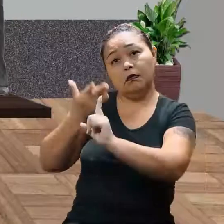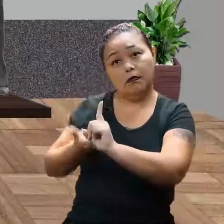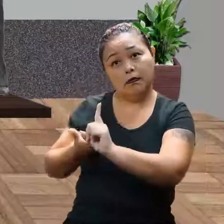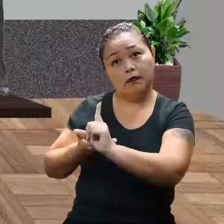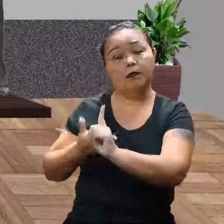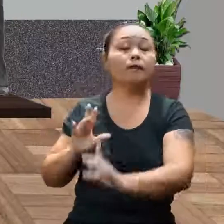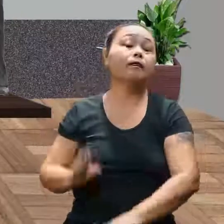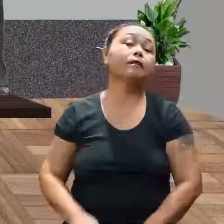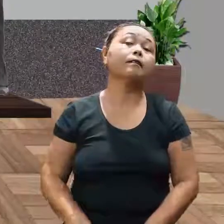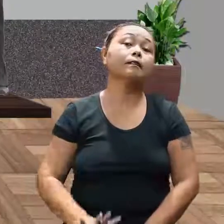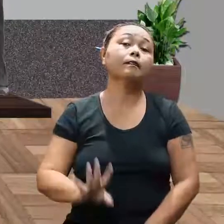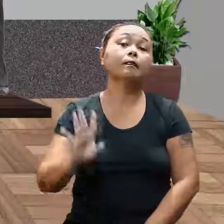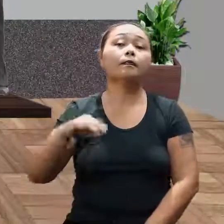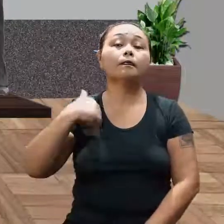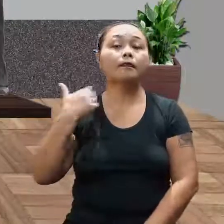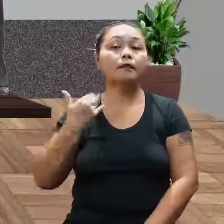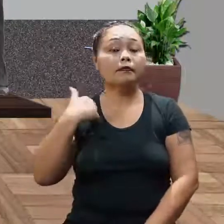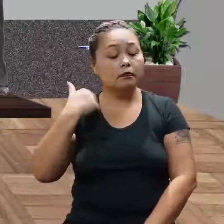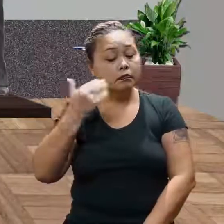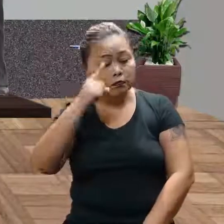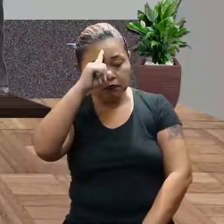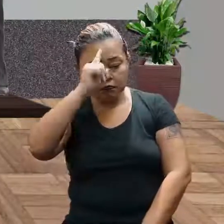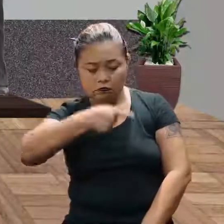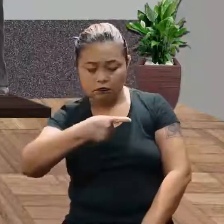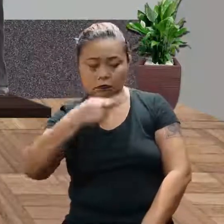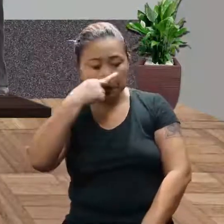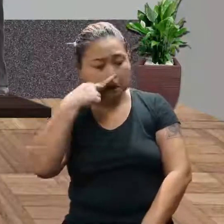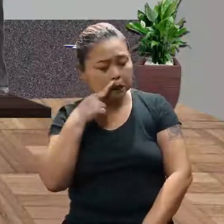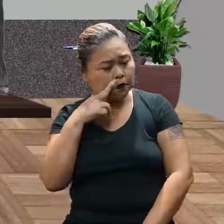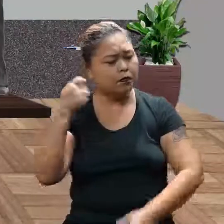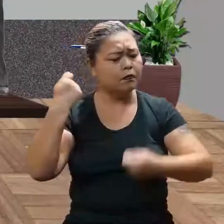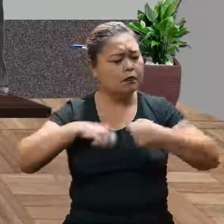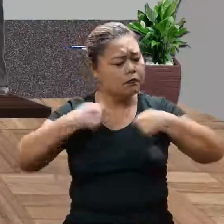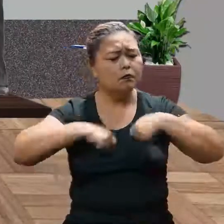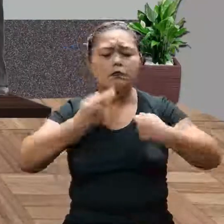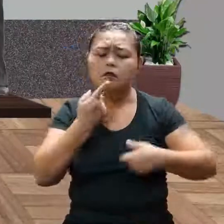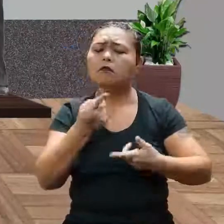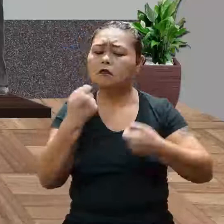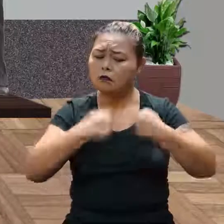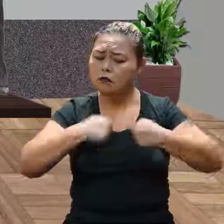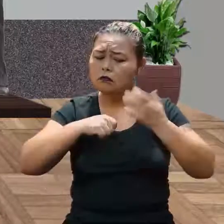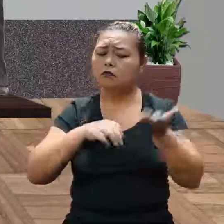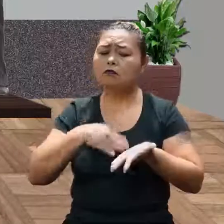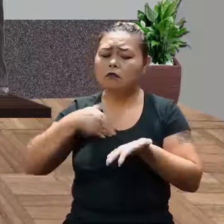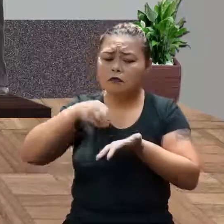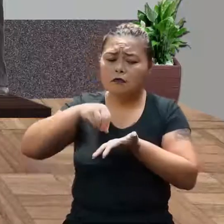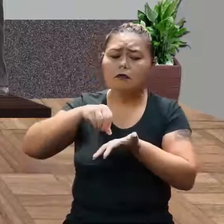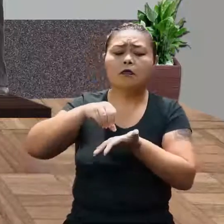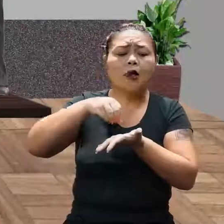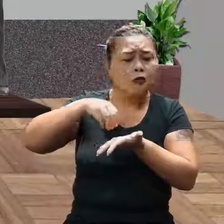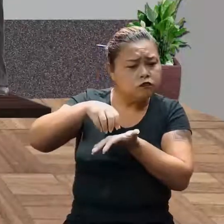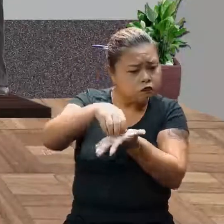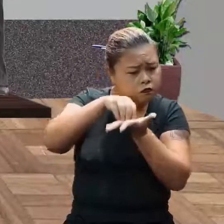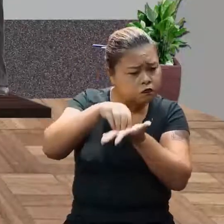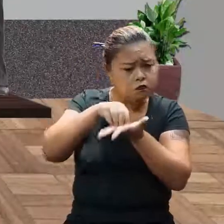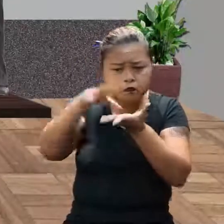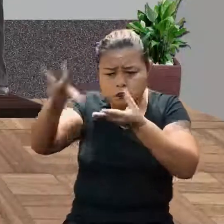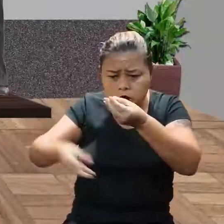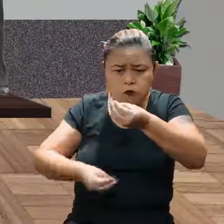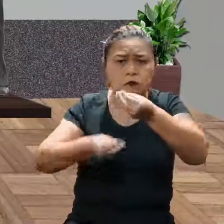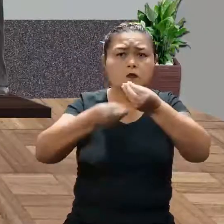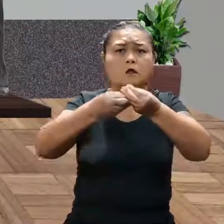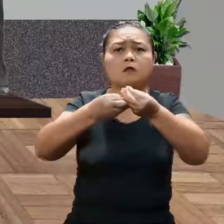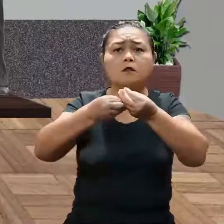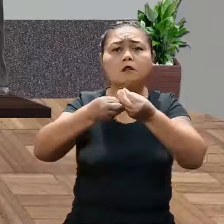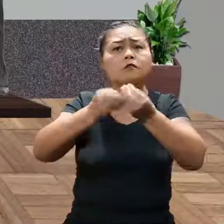E Afonso Pena, ele dava uma missão para Rondon. Ele disse, olha, eu preciso consolidar a integração nacional